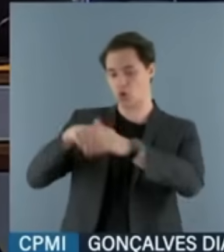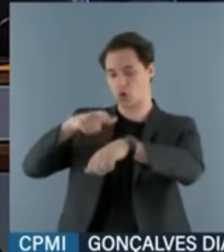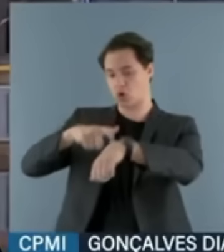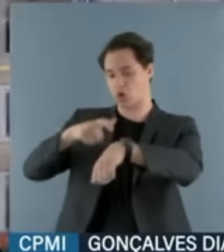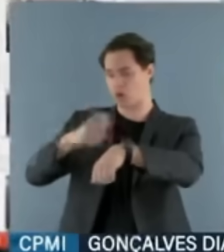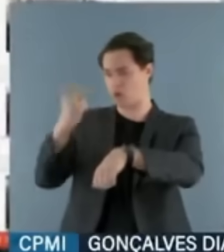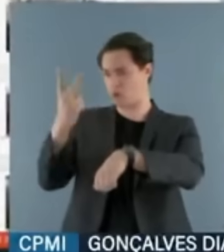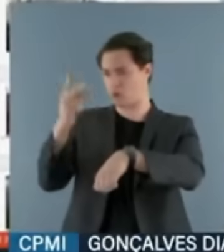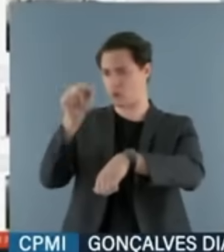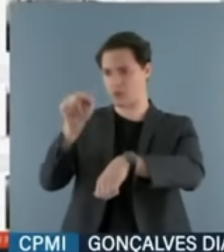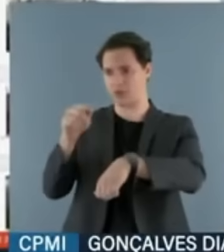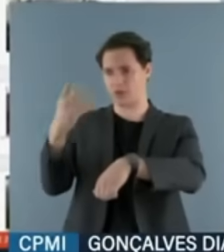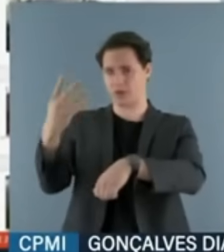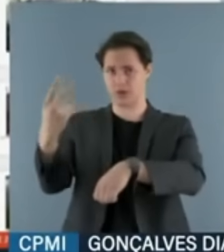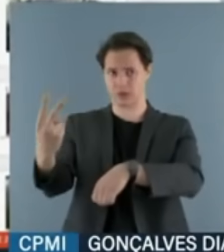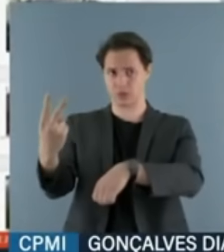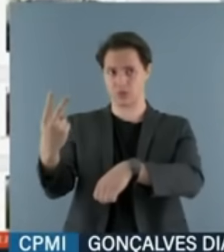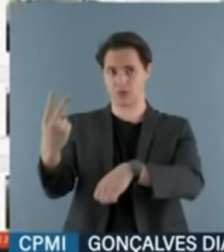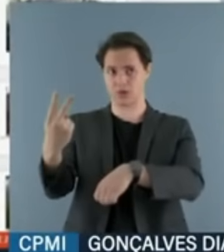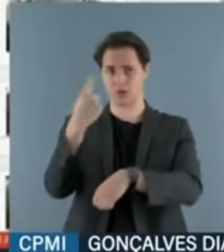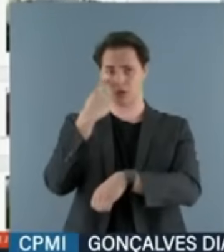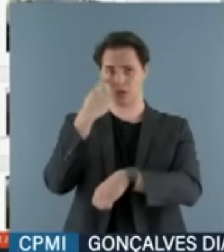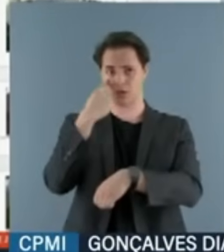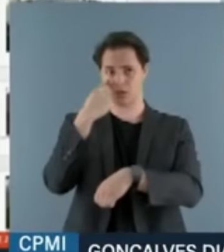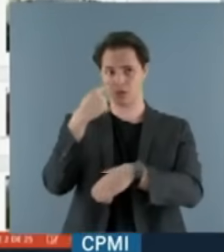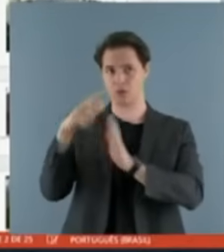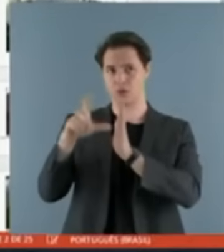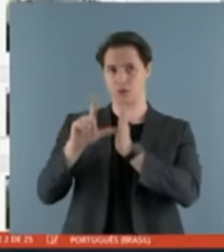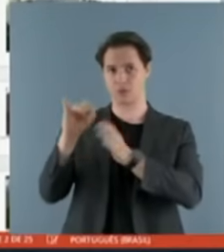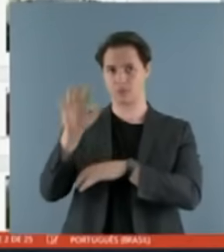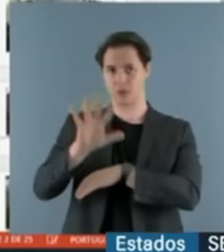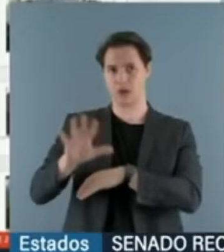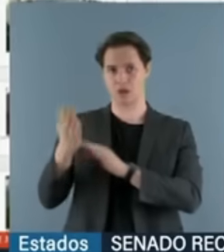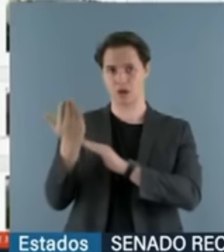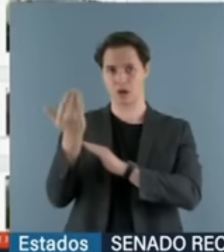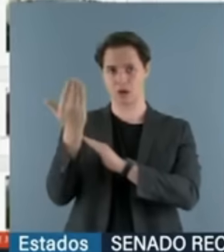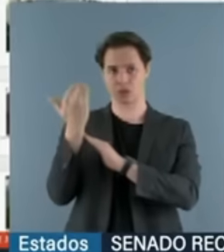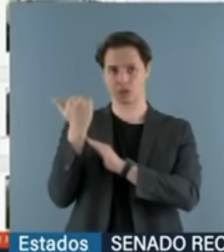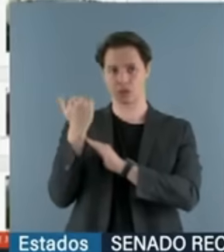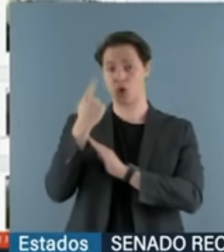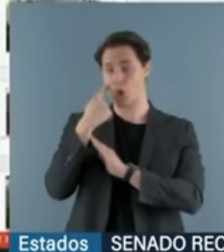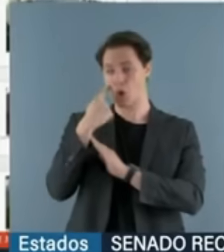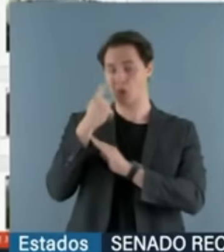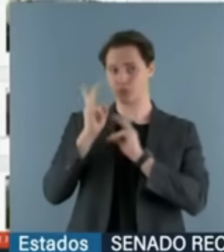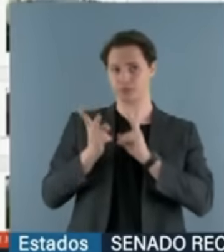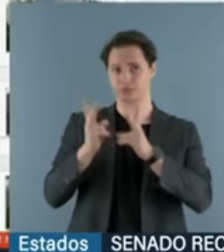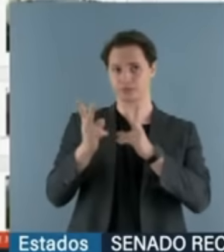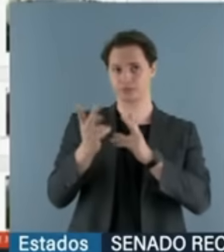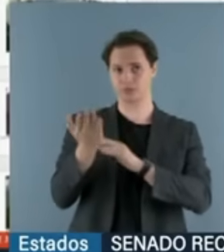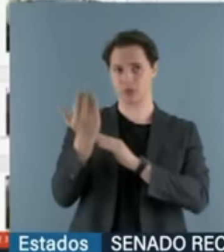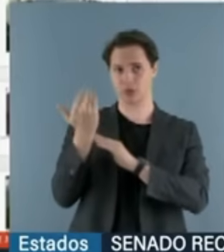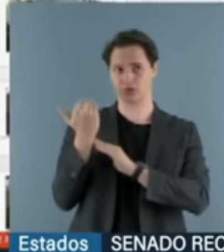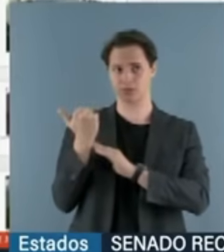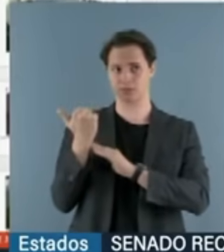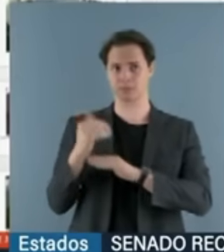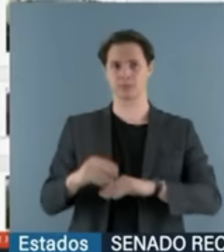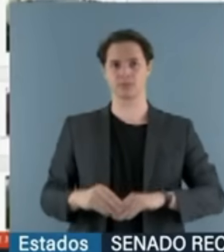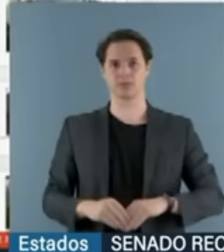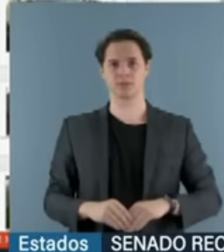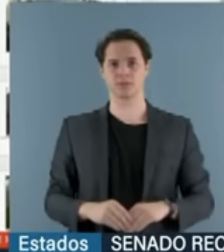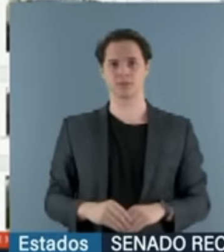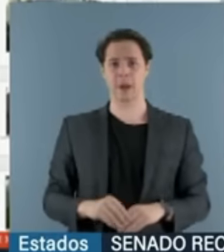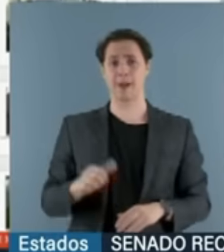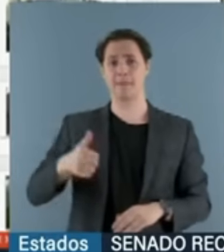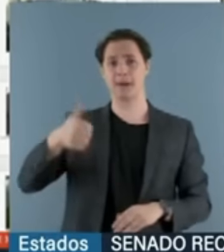horas e 42 minutos... Antes, uma imagenzinha antes dessa, mas vamos seguir com essa antes. A